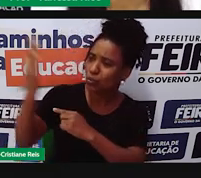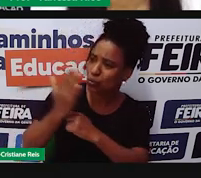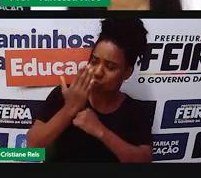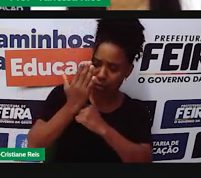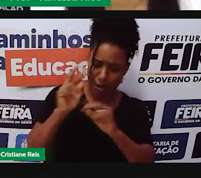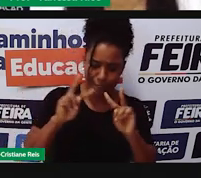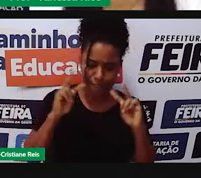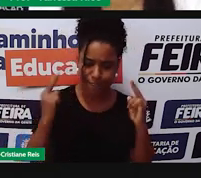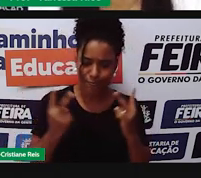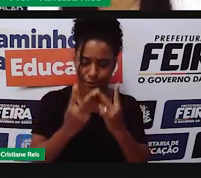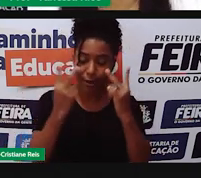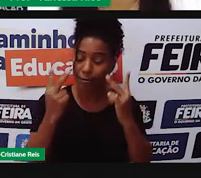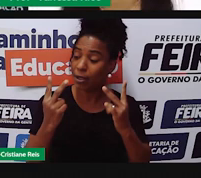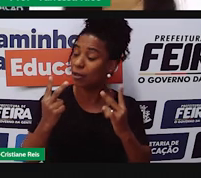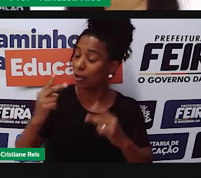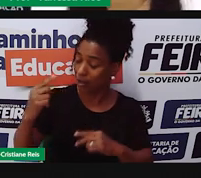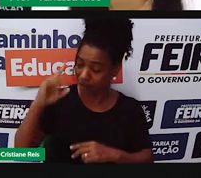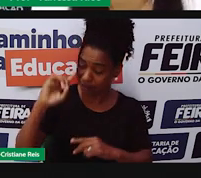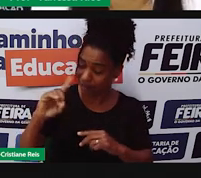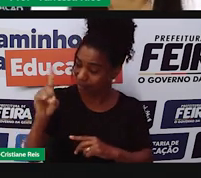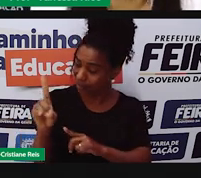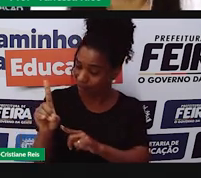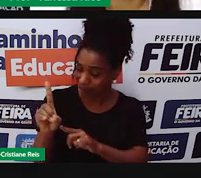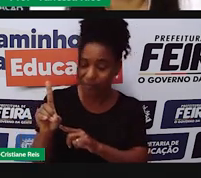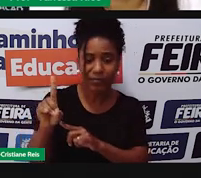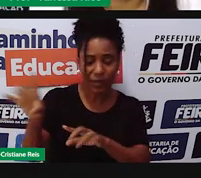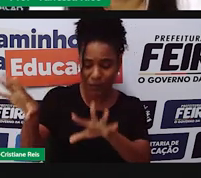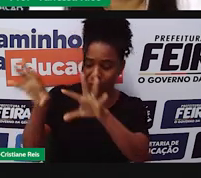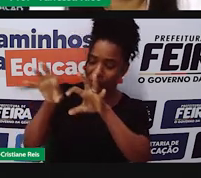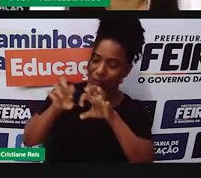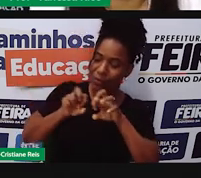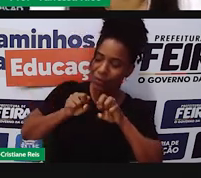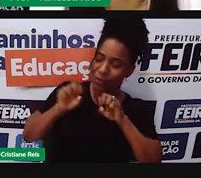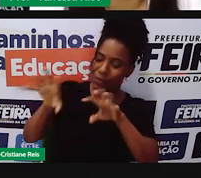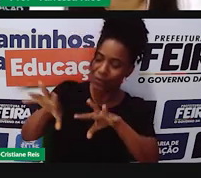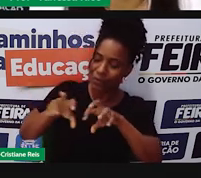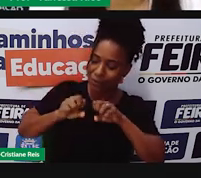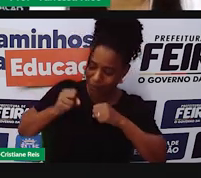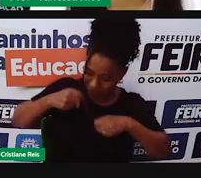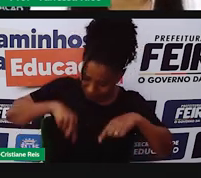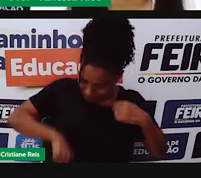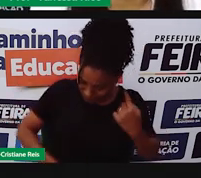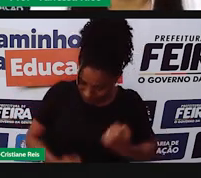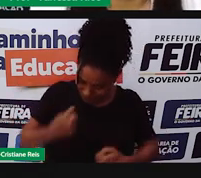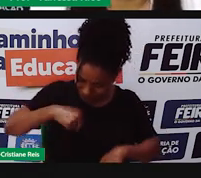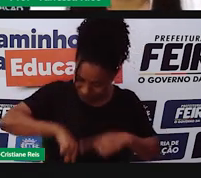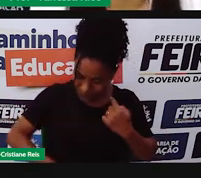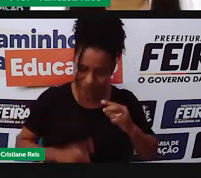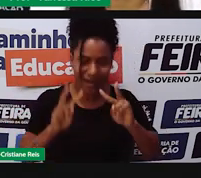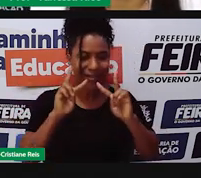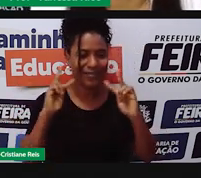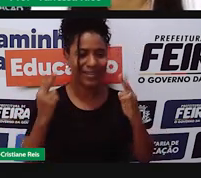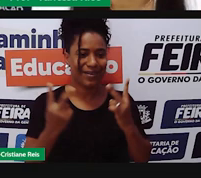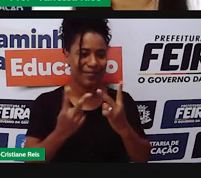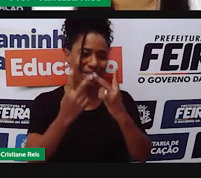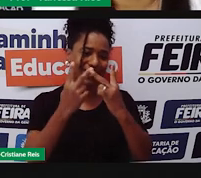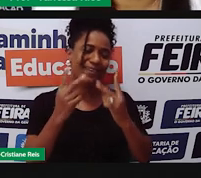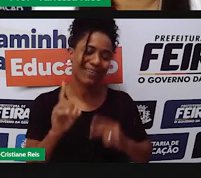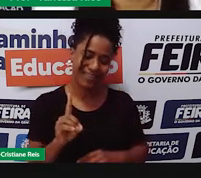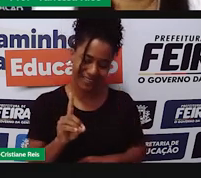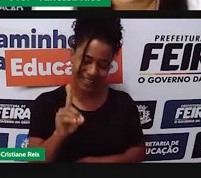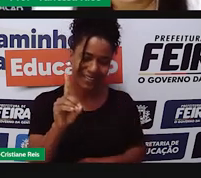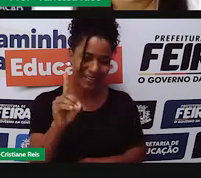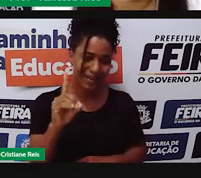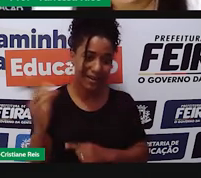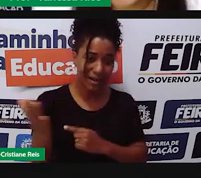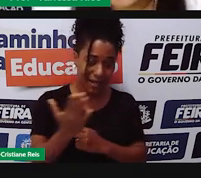importantíssima para que o nosso corpo consiga absorver essa vitamina e produzir. E essa vitamina ela vai fortalecer o